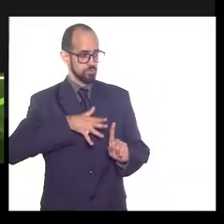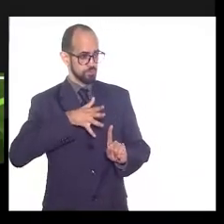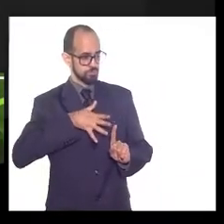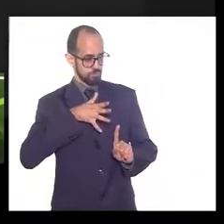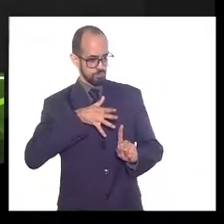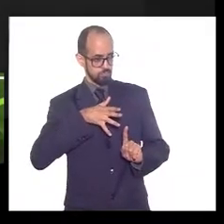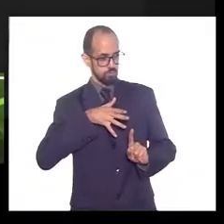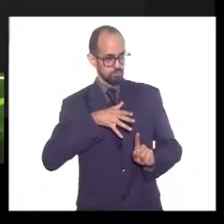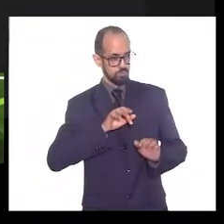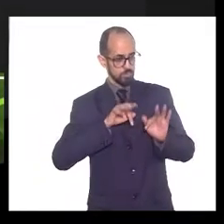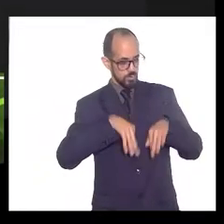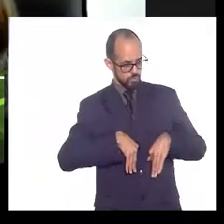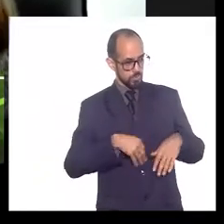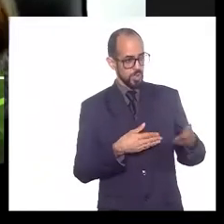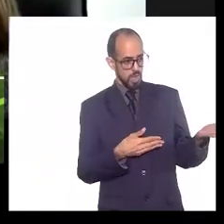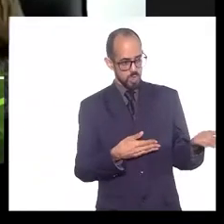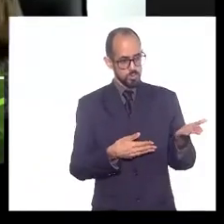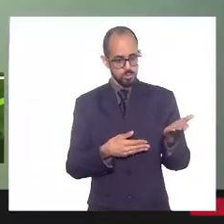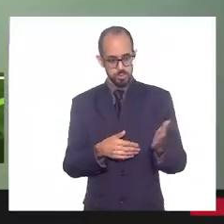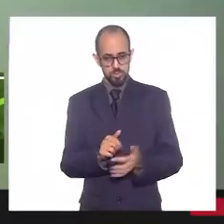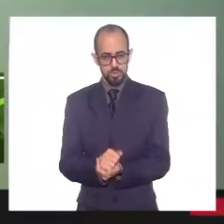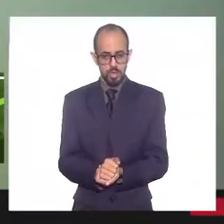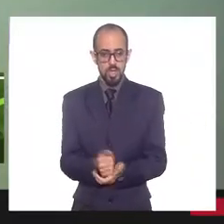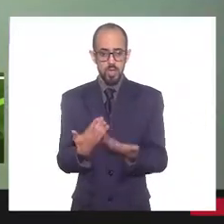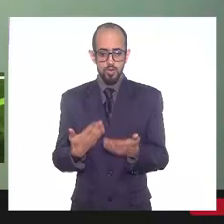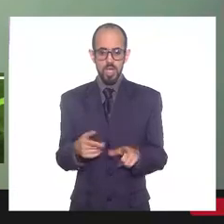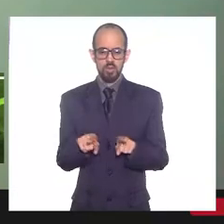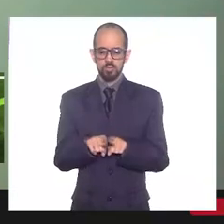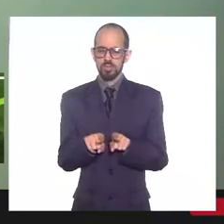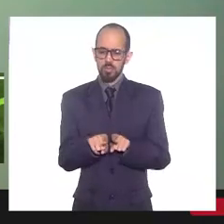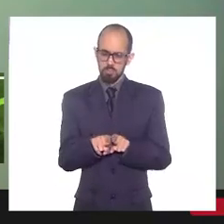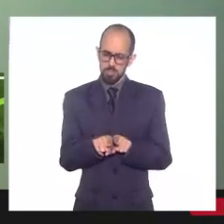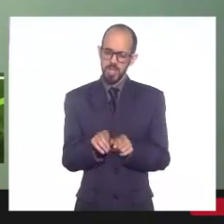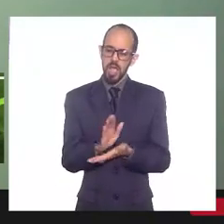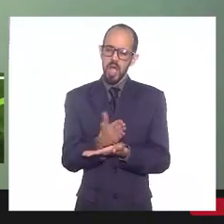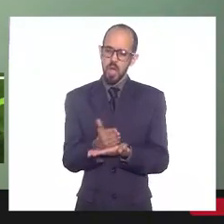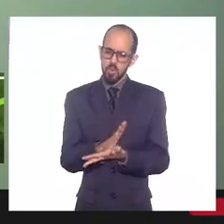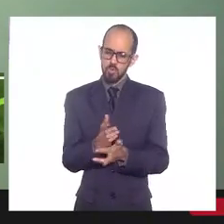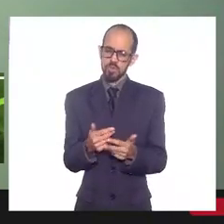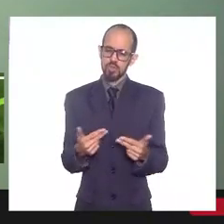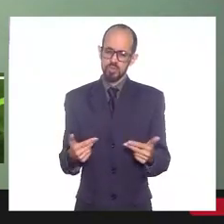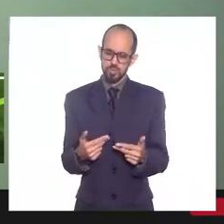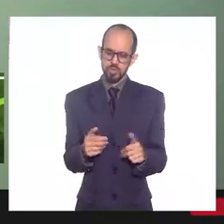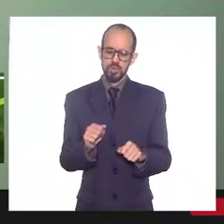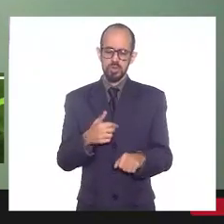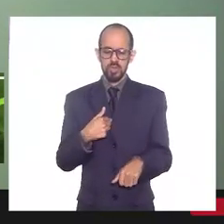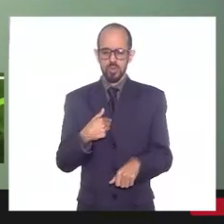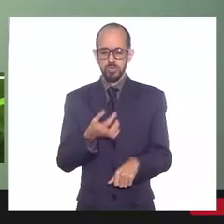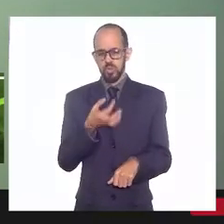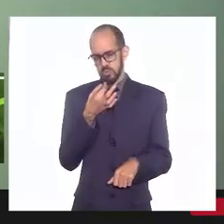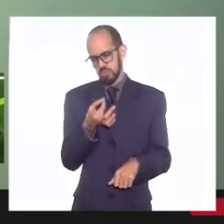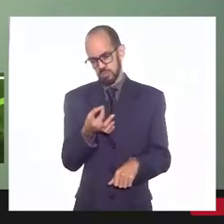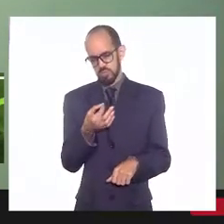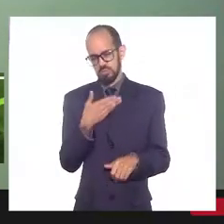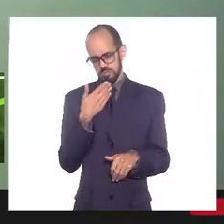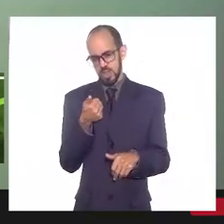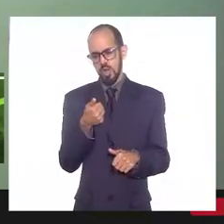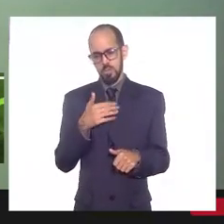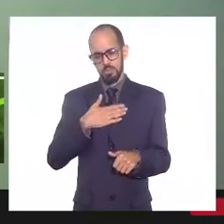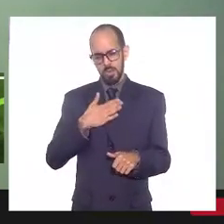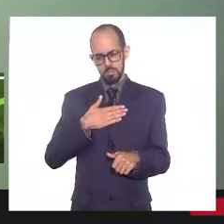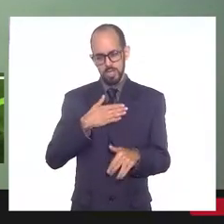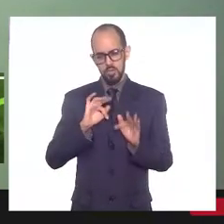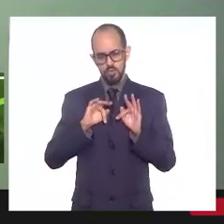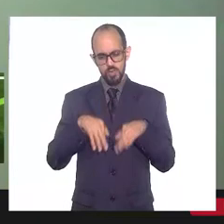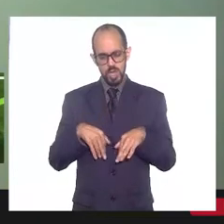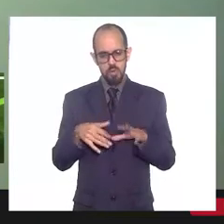nossos palestrantes pessoas considerações finais e o queria também fazer algumas observações e sempre prefiro fazer as ao final